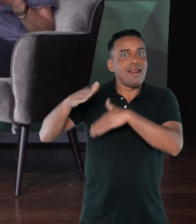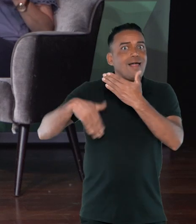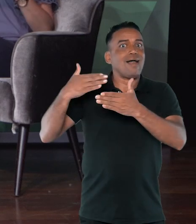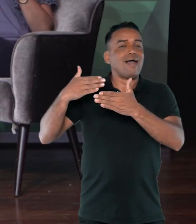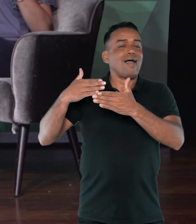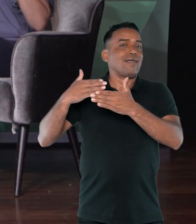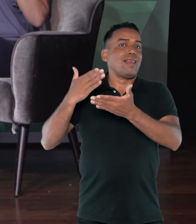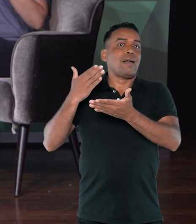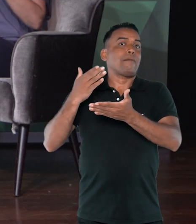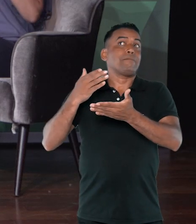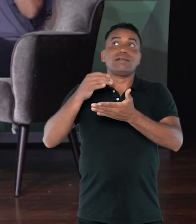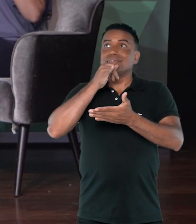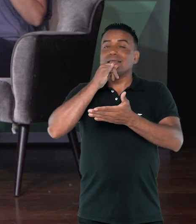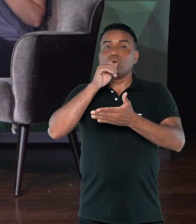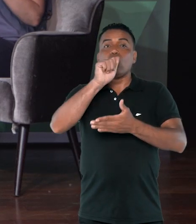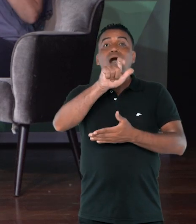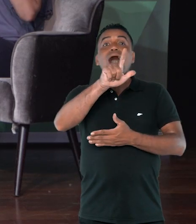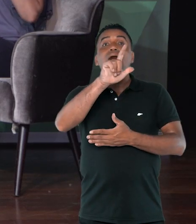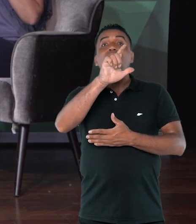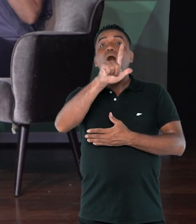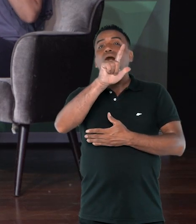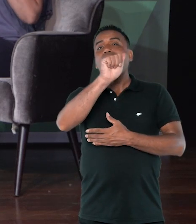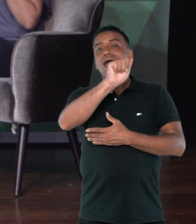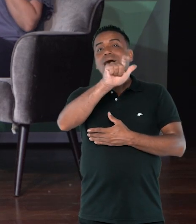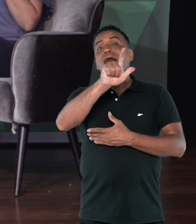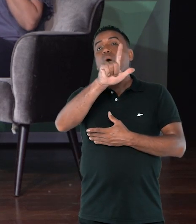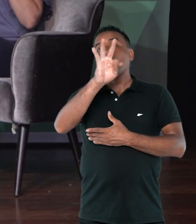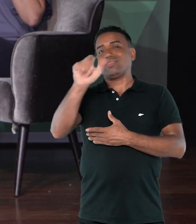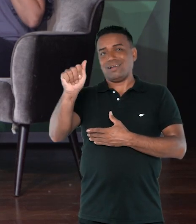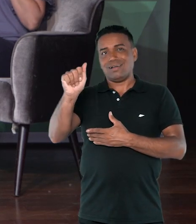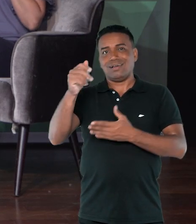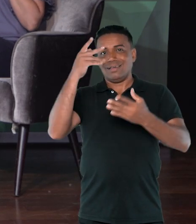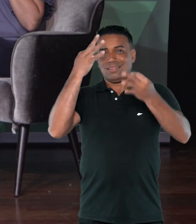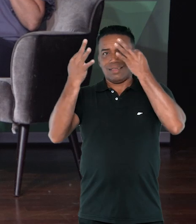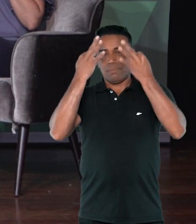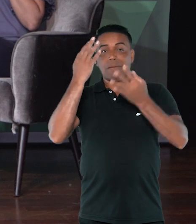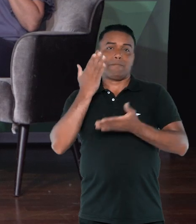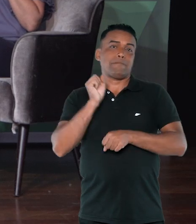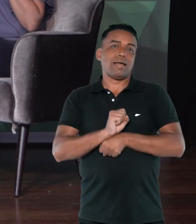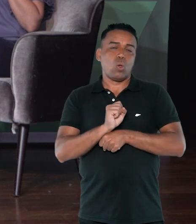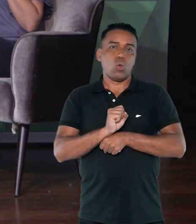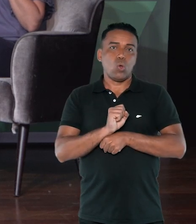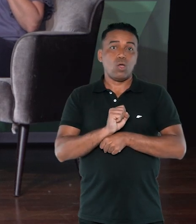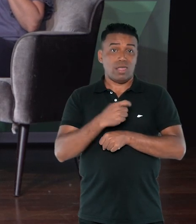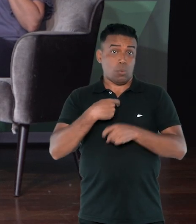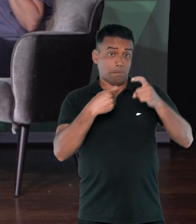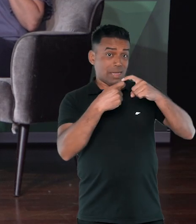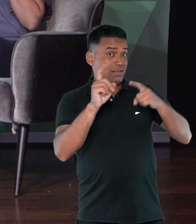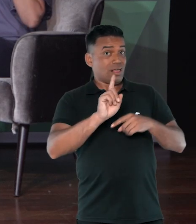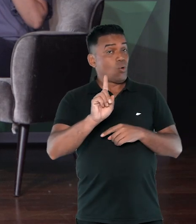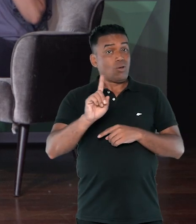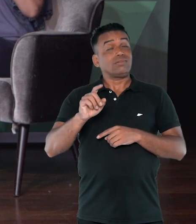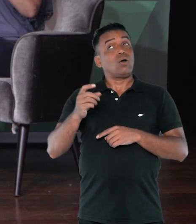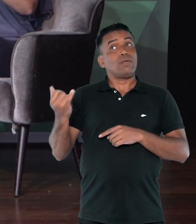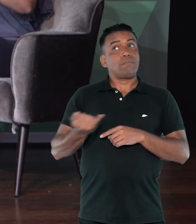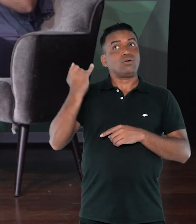mas o importante é que a pessoa vá sinalizando isso para mim e eu falo, eu fico tranquila assim de você ir. Né? E